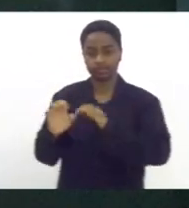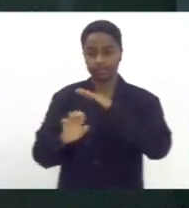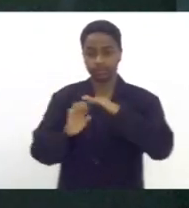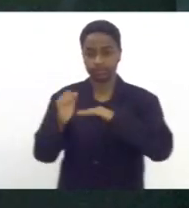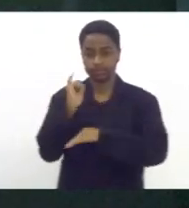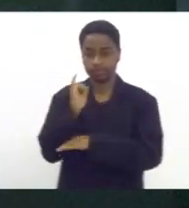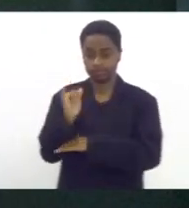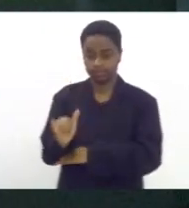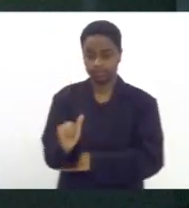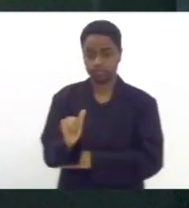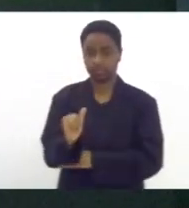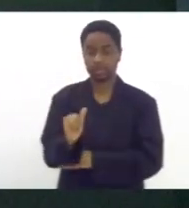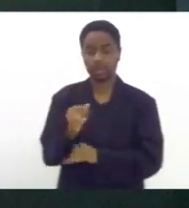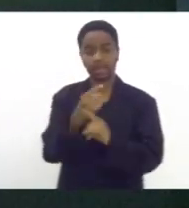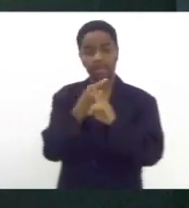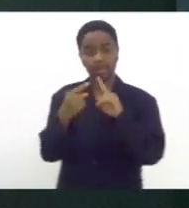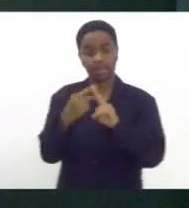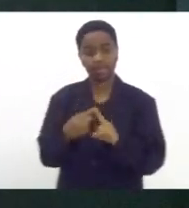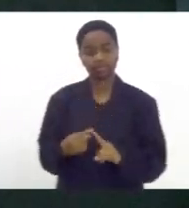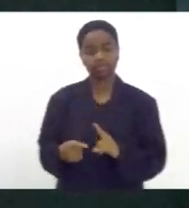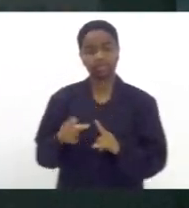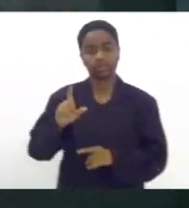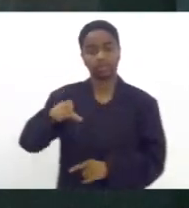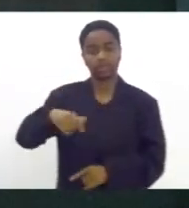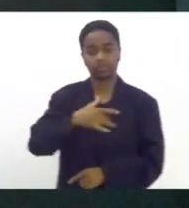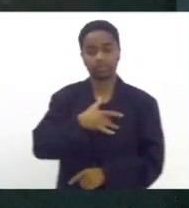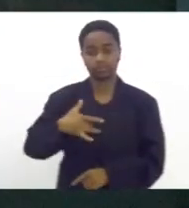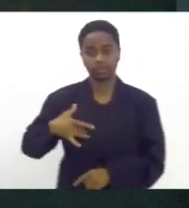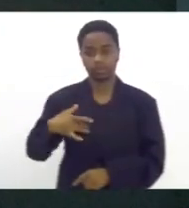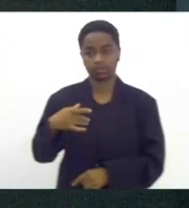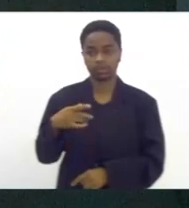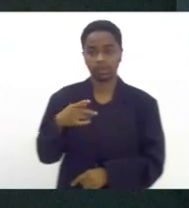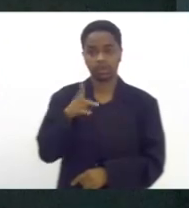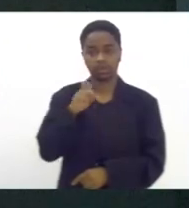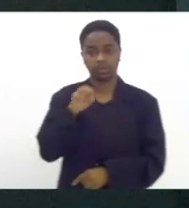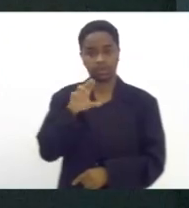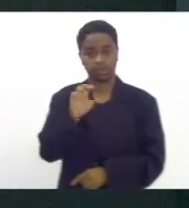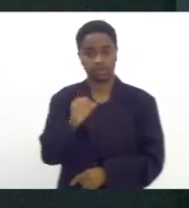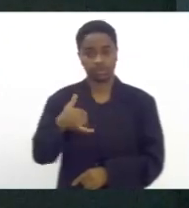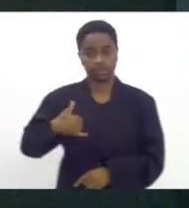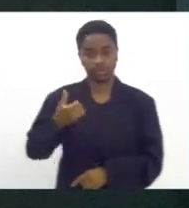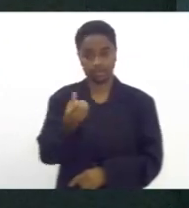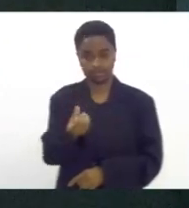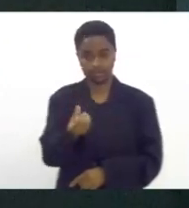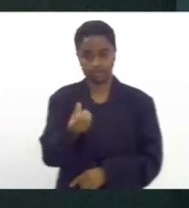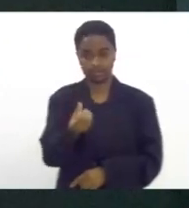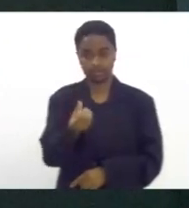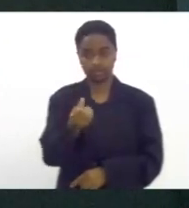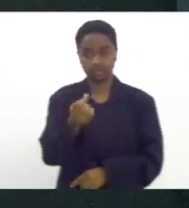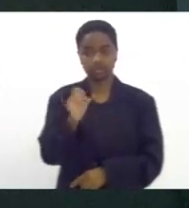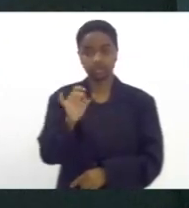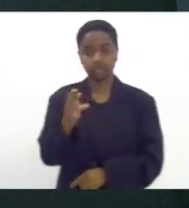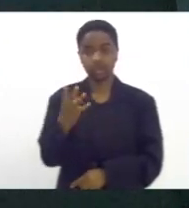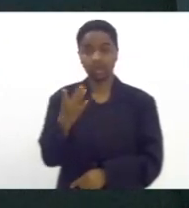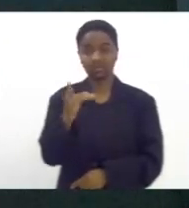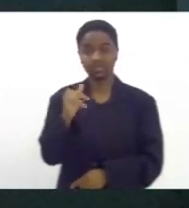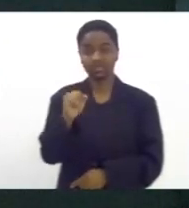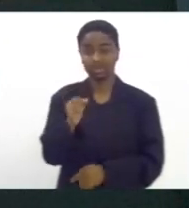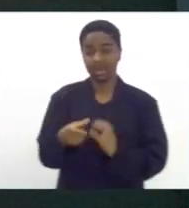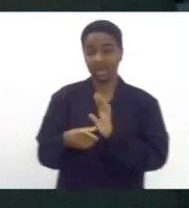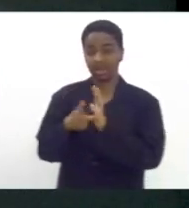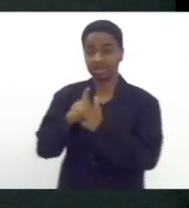o aviso do cancelamento do plano de saúde do Pedro Paulo de 6 anos chegou com apenas qu dias de